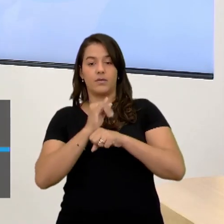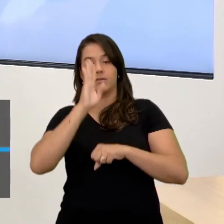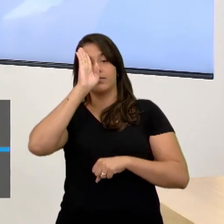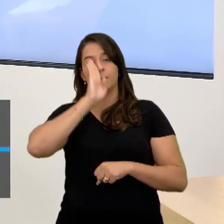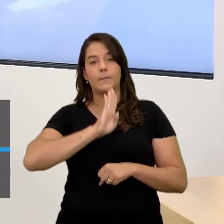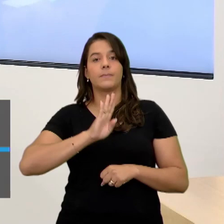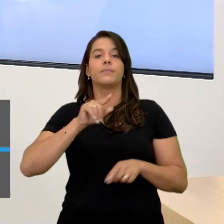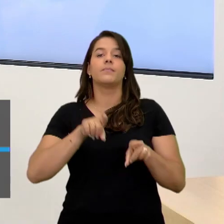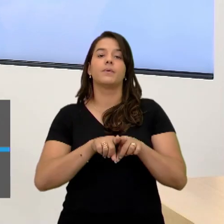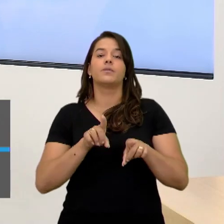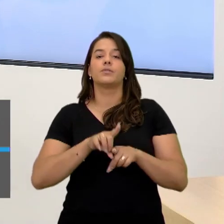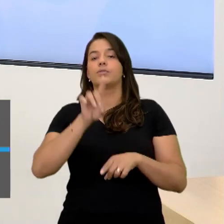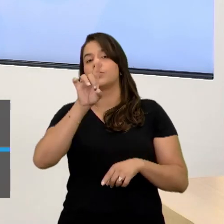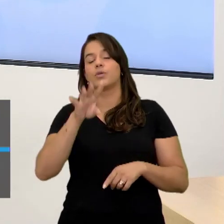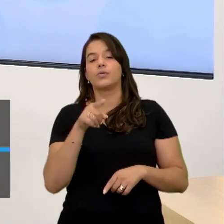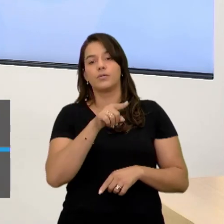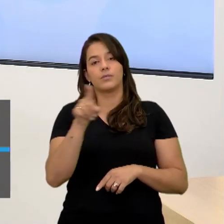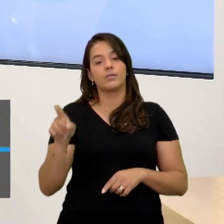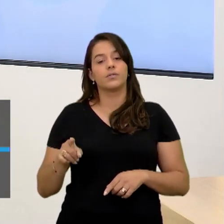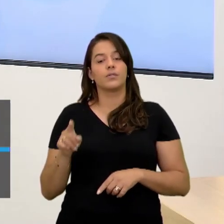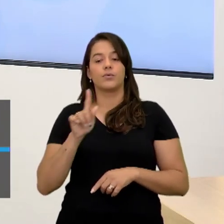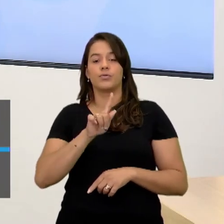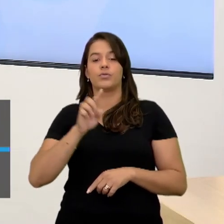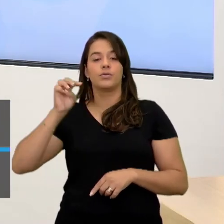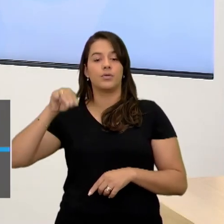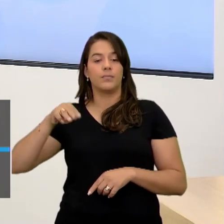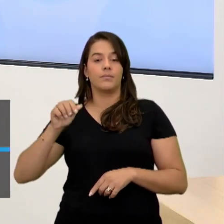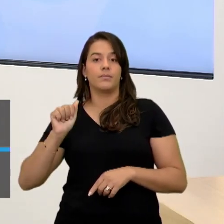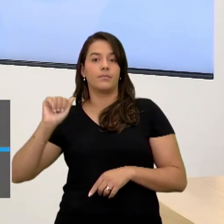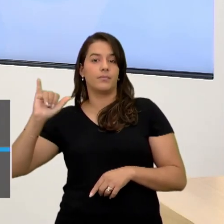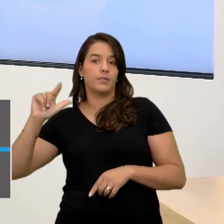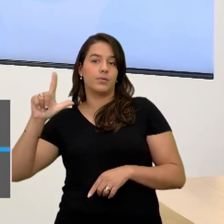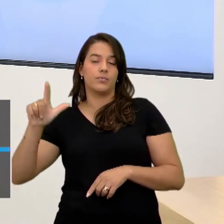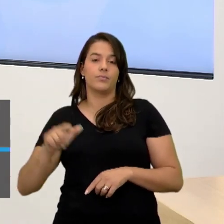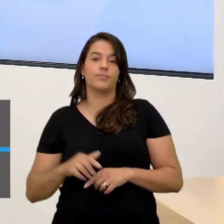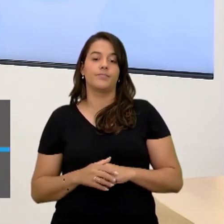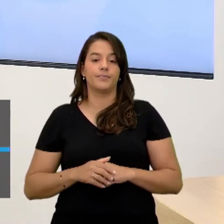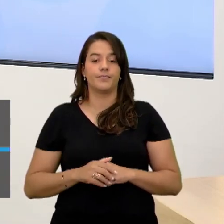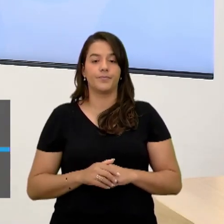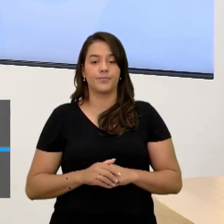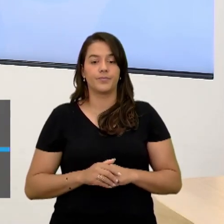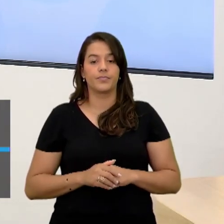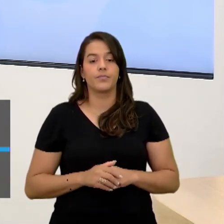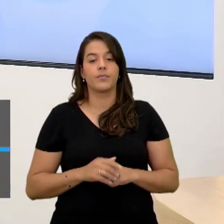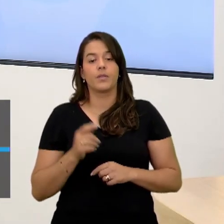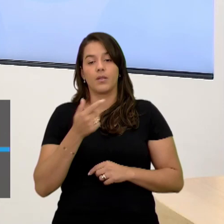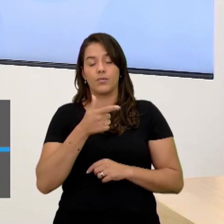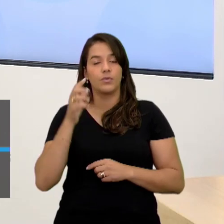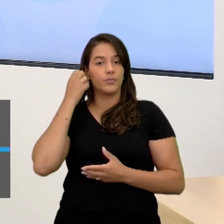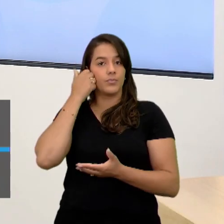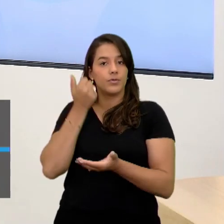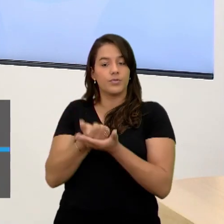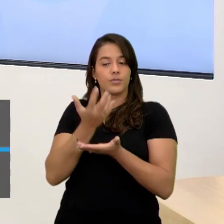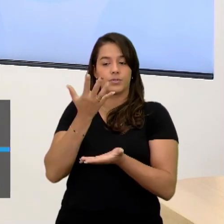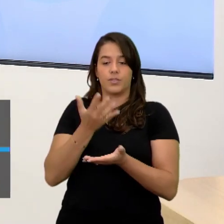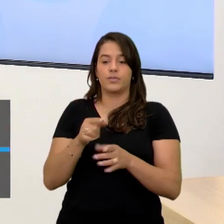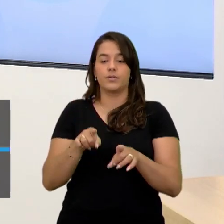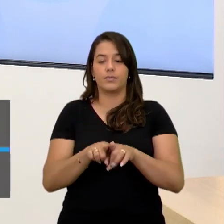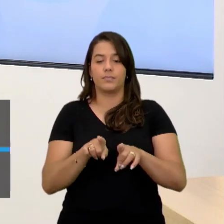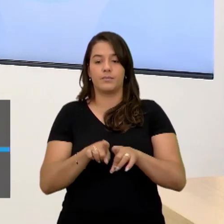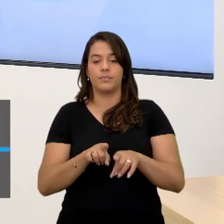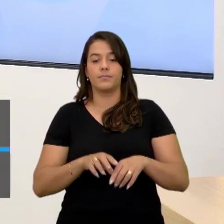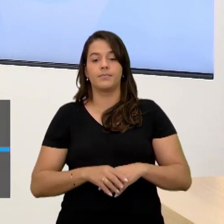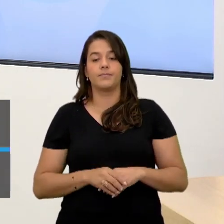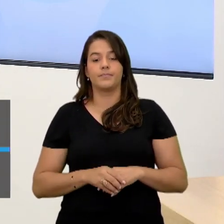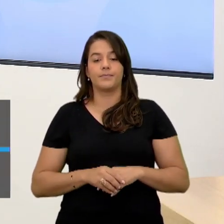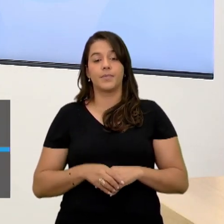conta no Gmail, bem bacana. Olha só. E podcasts. Aliás, além de podcasts, onde eu vou achar? Aqui, ó. Você